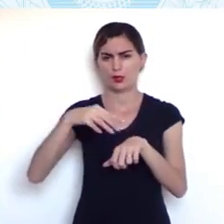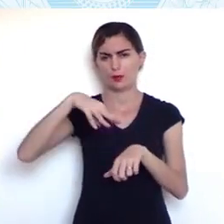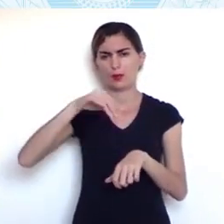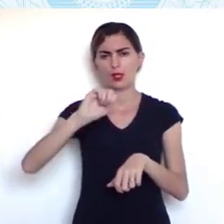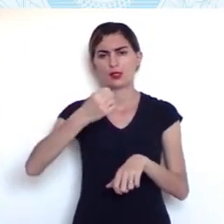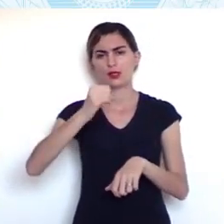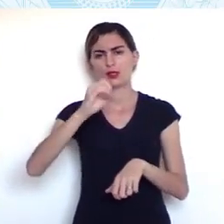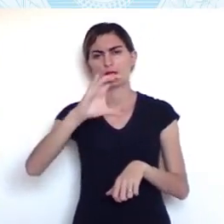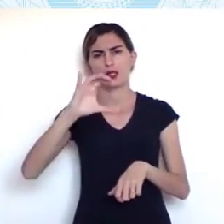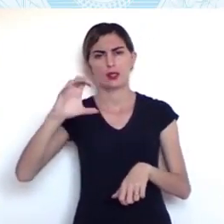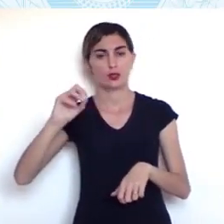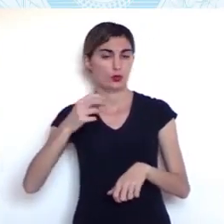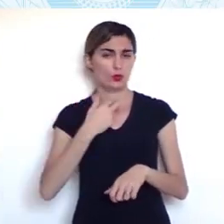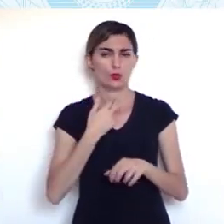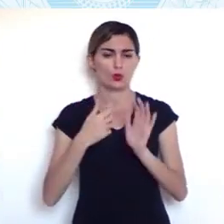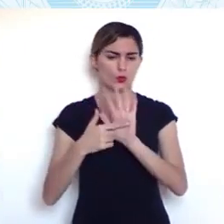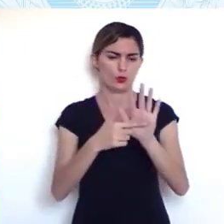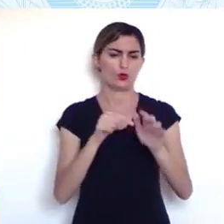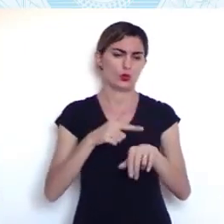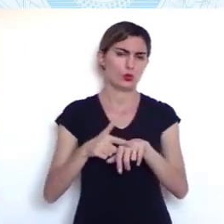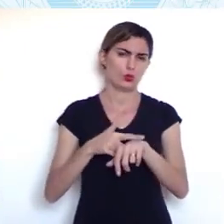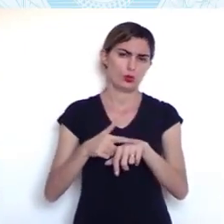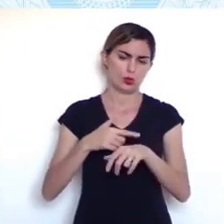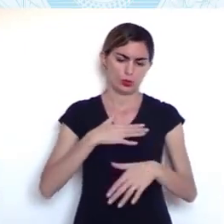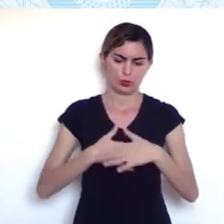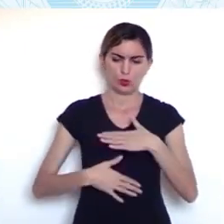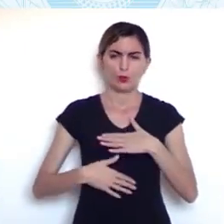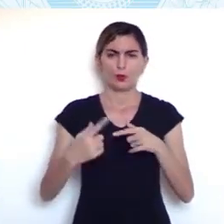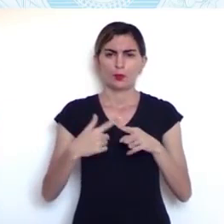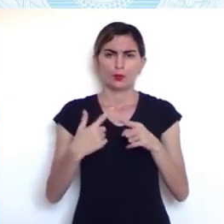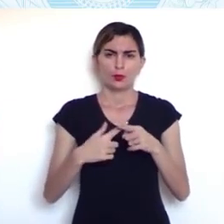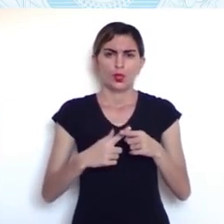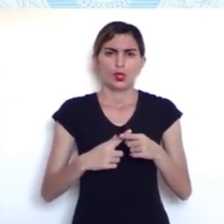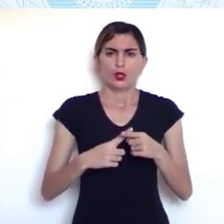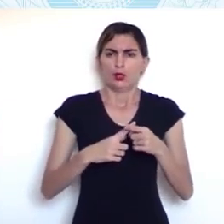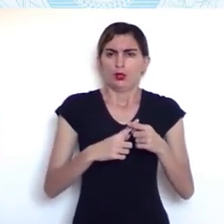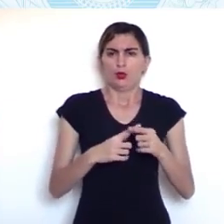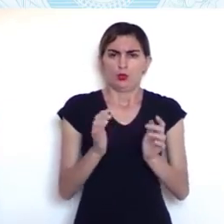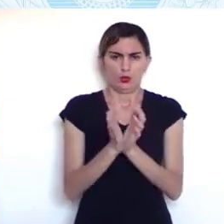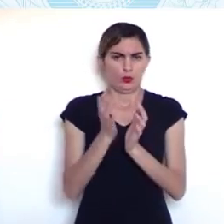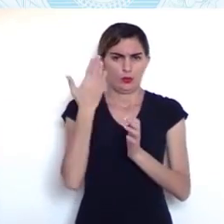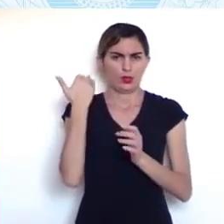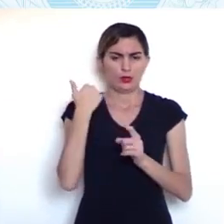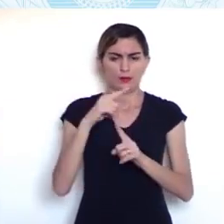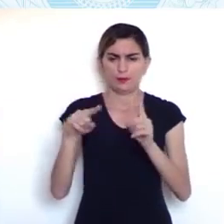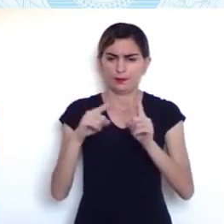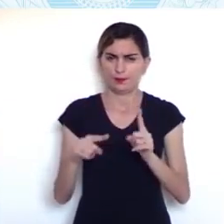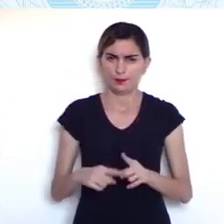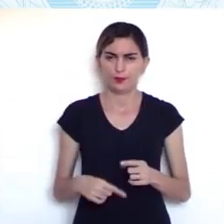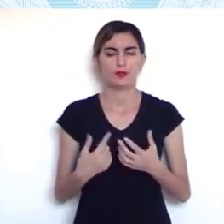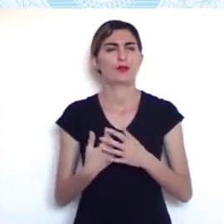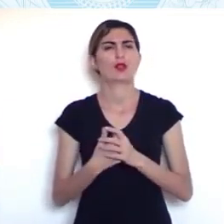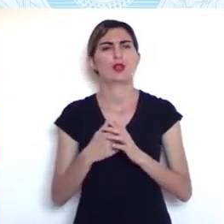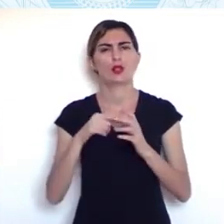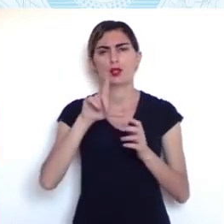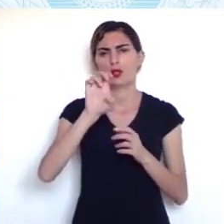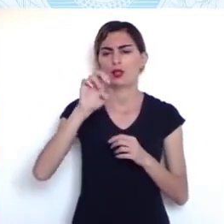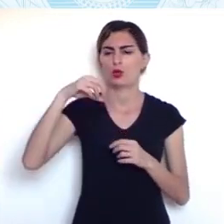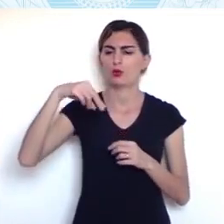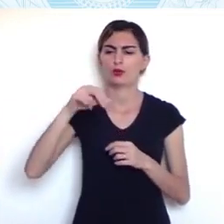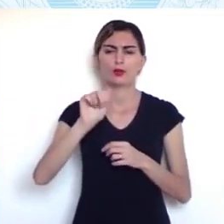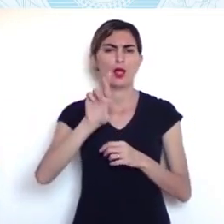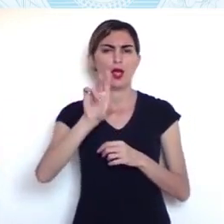mulher por causa do conservadorismo da época, né? Aí, Leonardo da Vinci, a